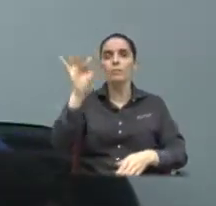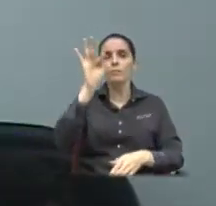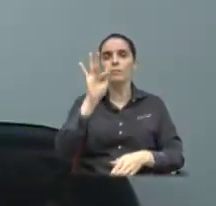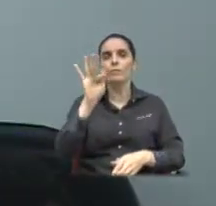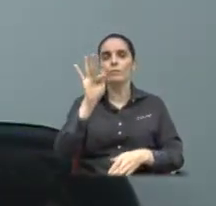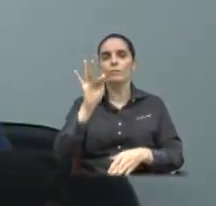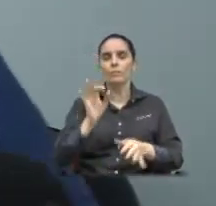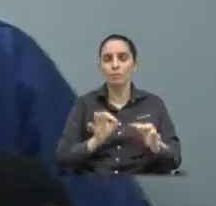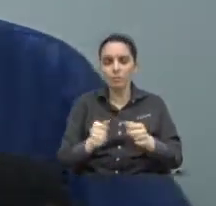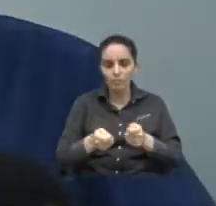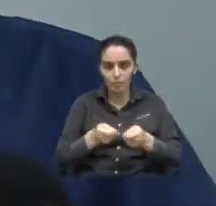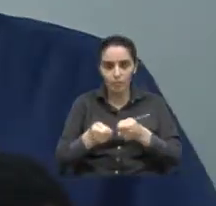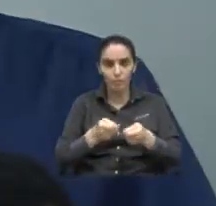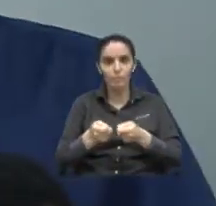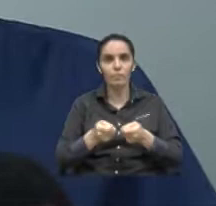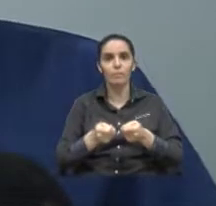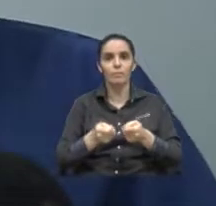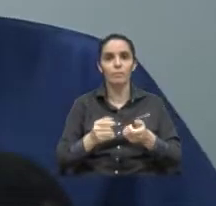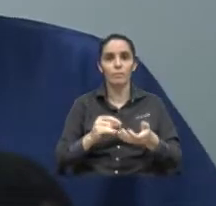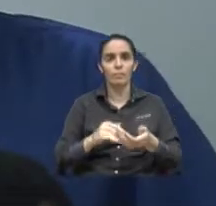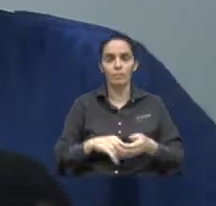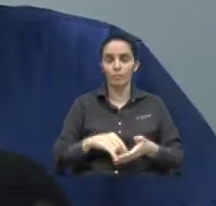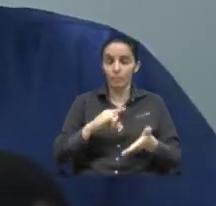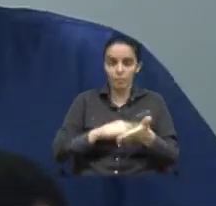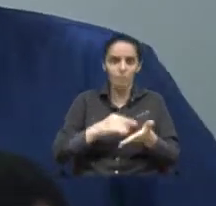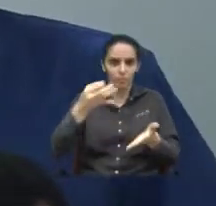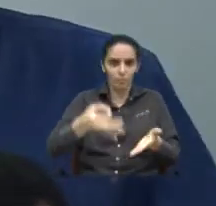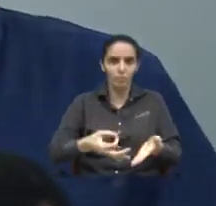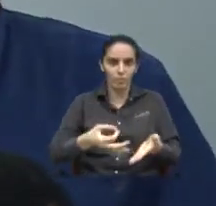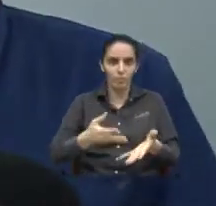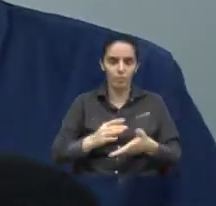foram compromissados, e isso é muito importante, que boa